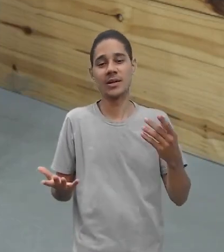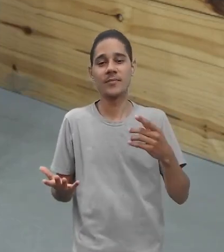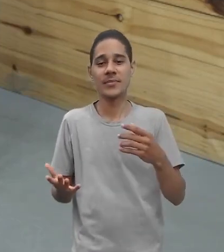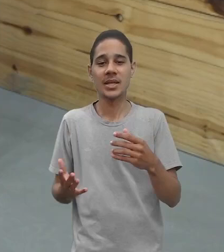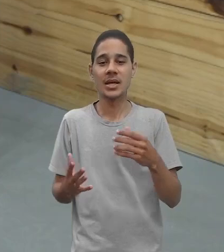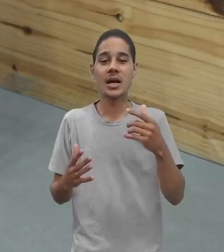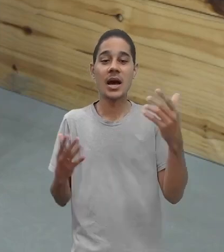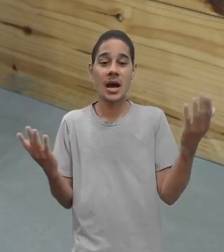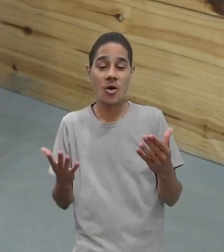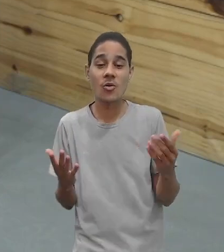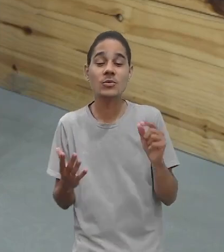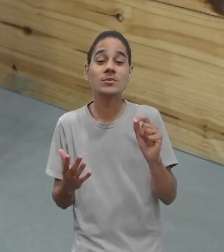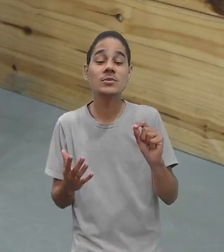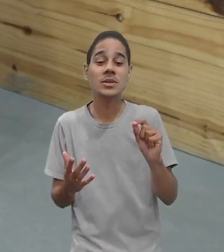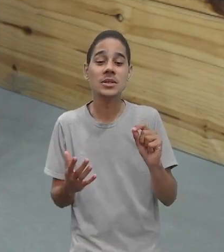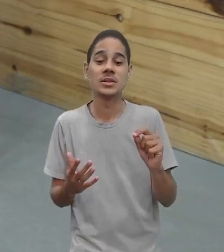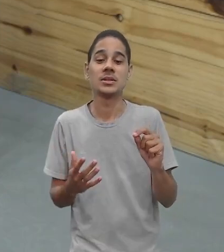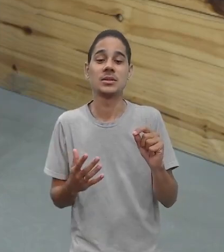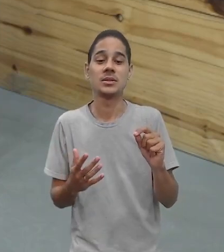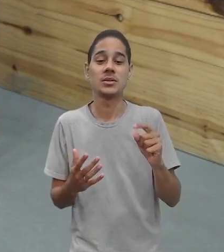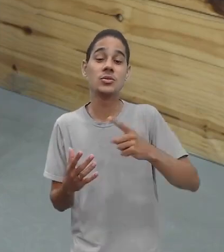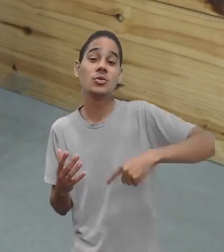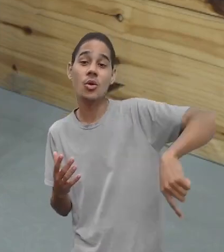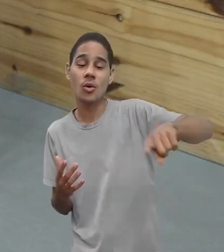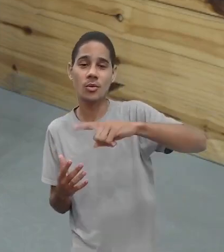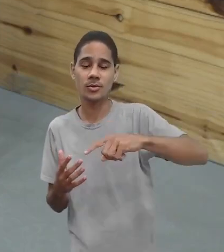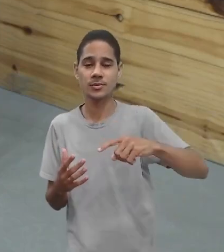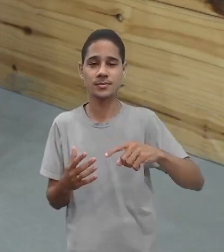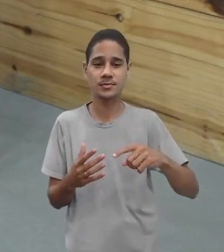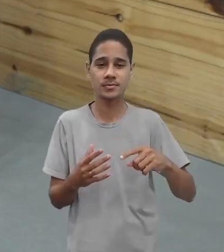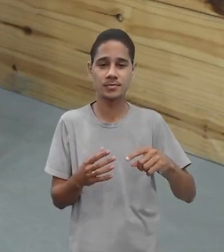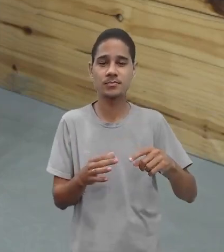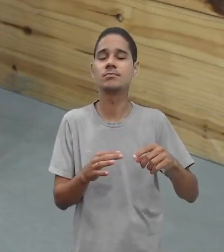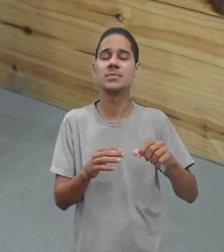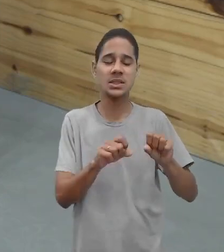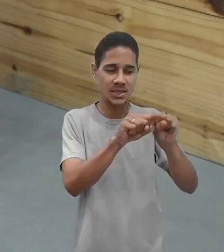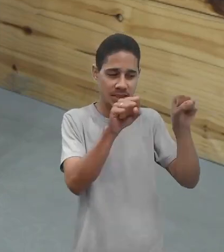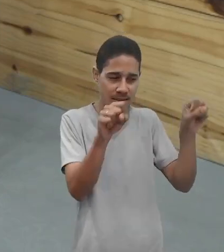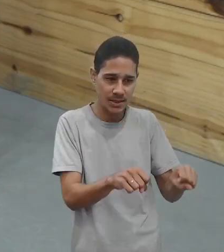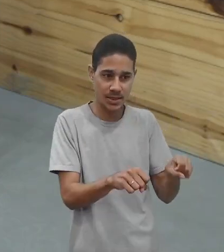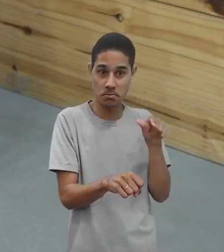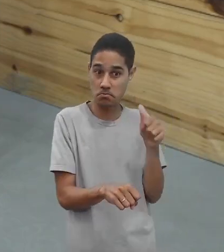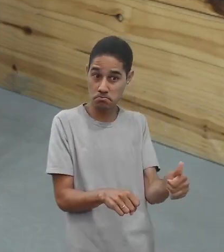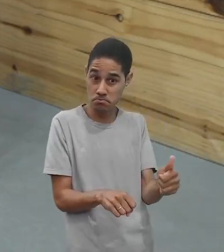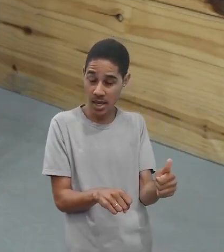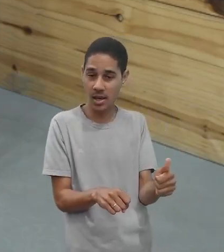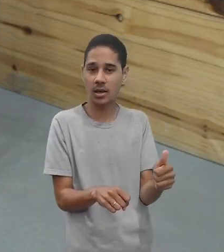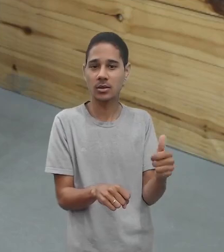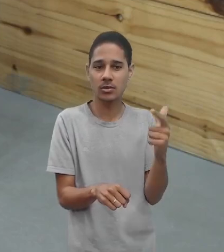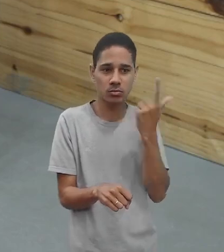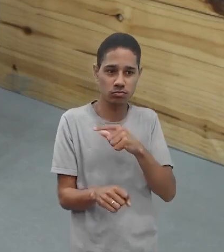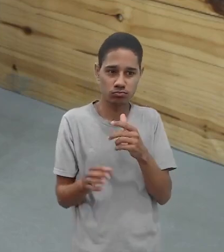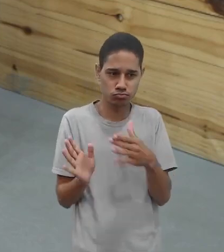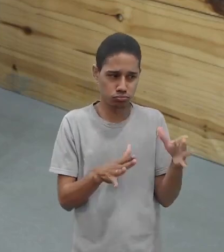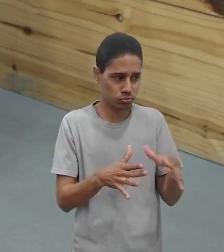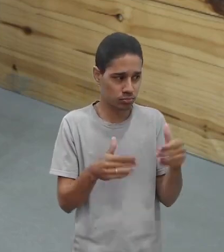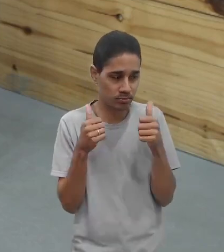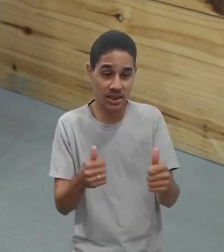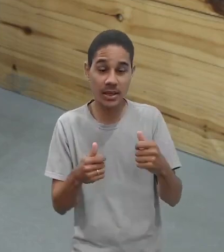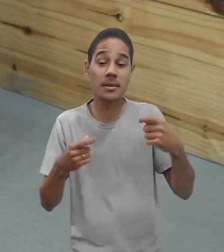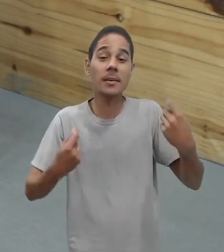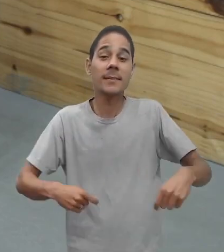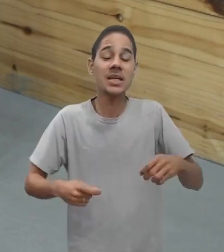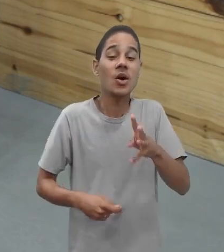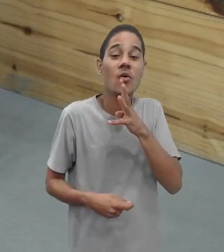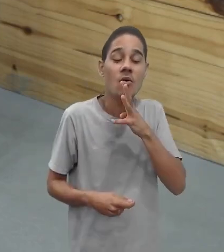né, Cris? Que para a gente customizar, para a gente ter um sistema funcionando que tenha produtividade, a gente precisa conhecer quais